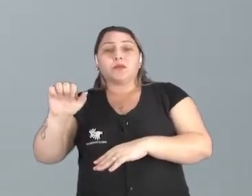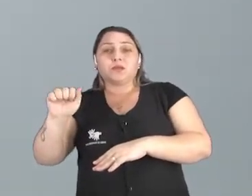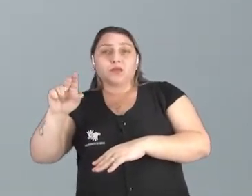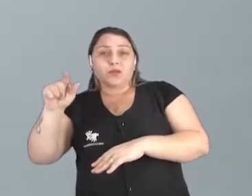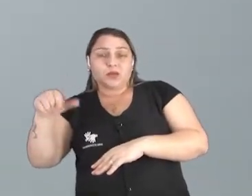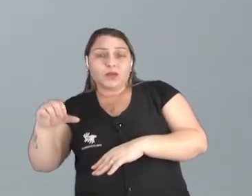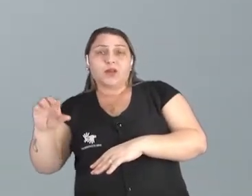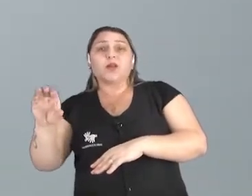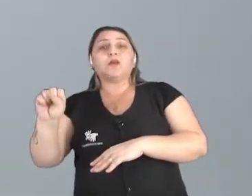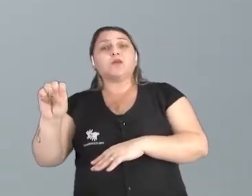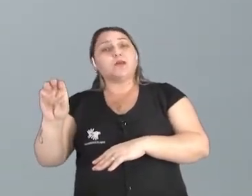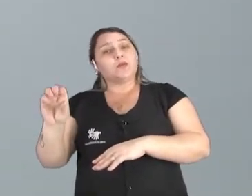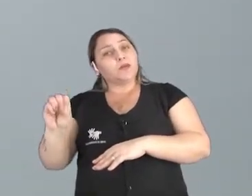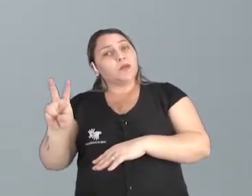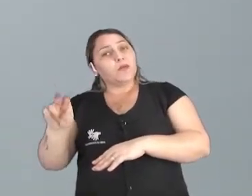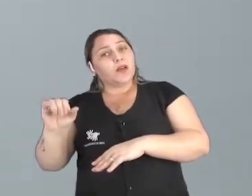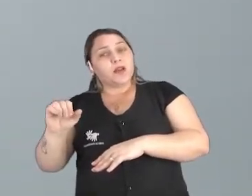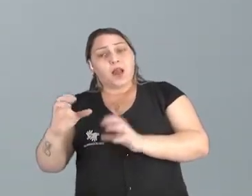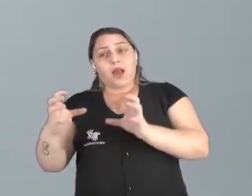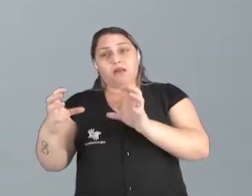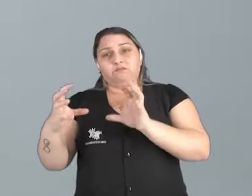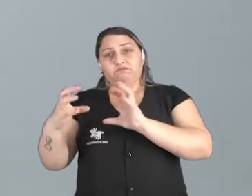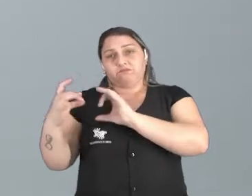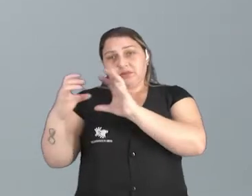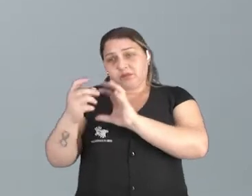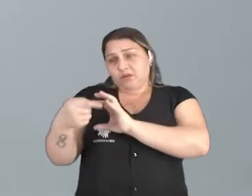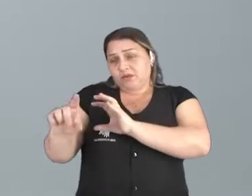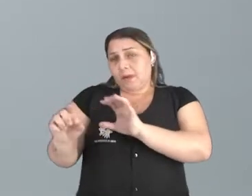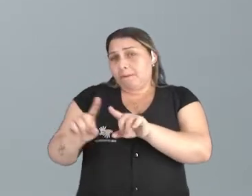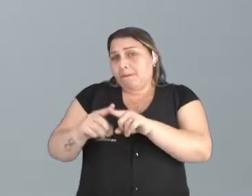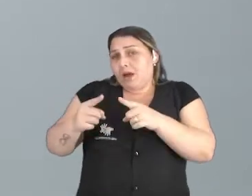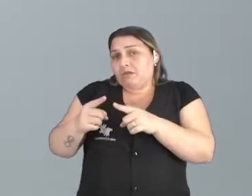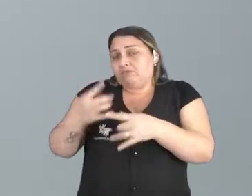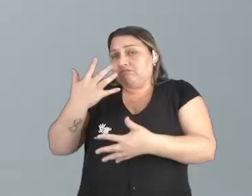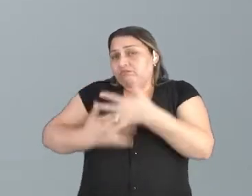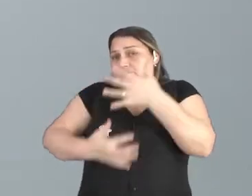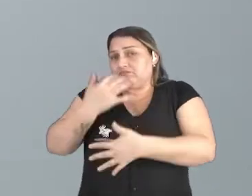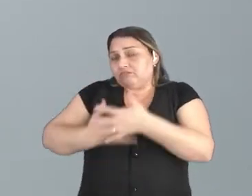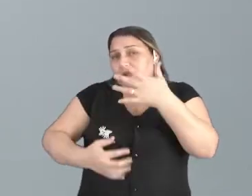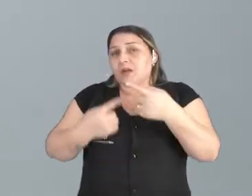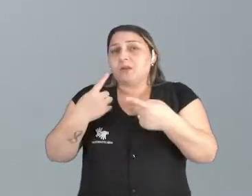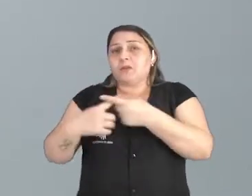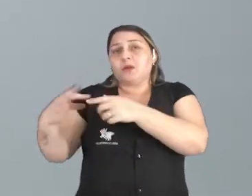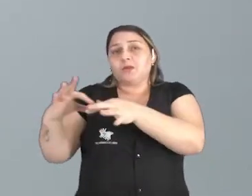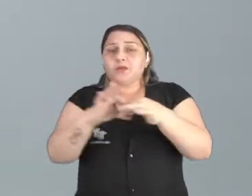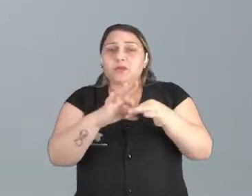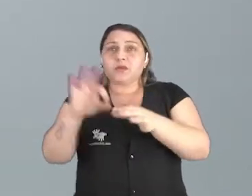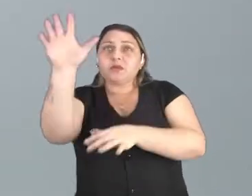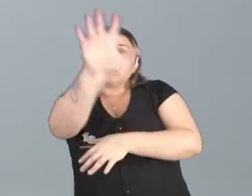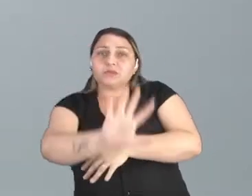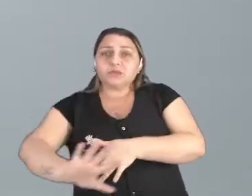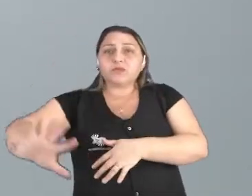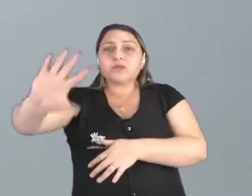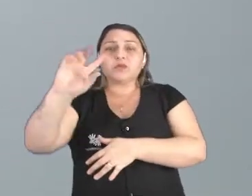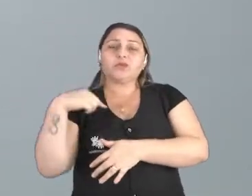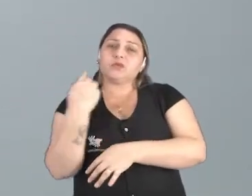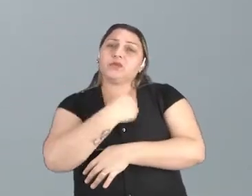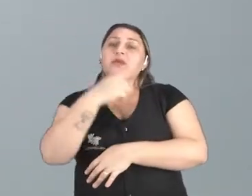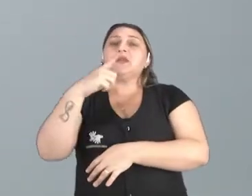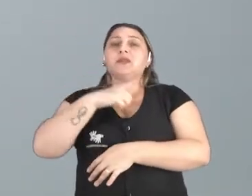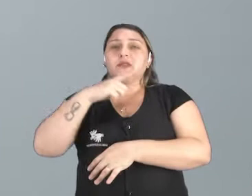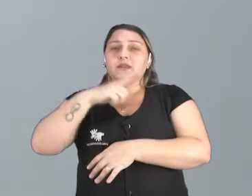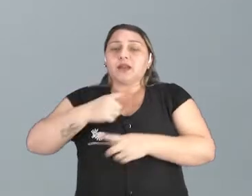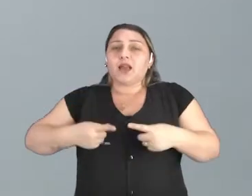aí a briga de vocês, mas eu não vou me envolver muito, né? Porque aí no contexto internacional a gente está tendo a